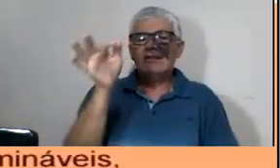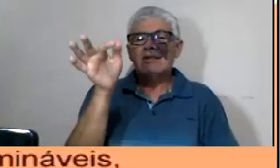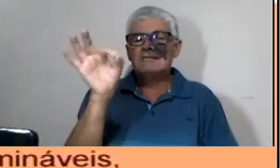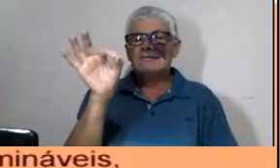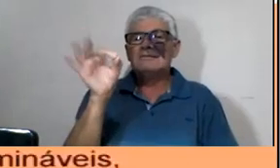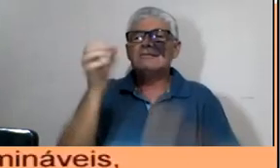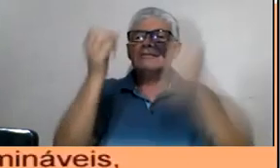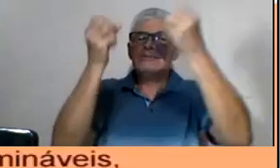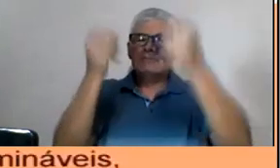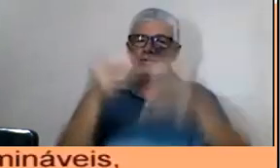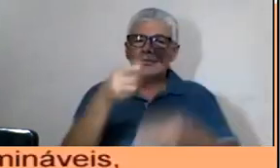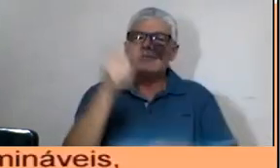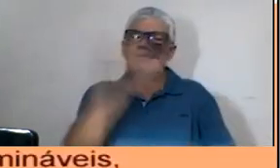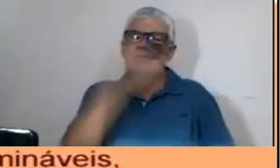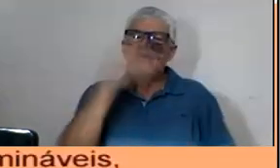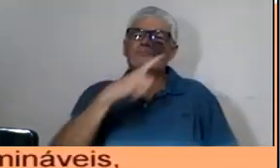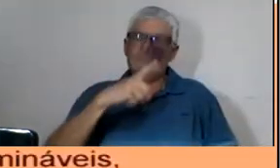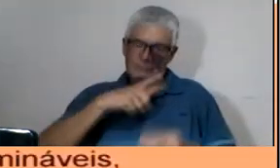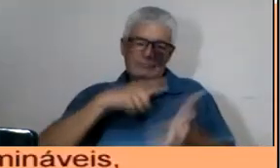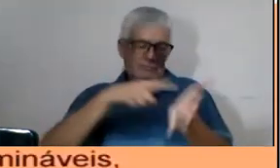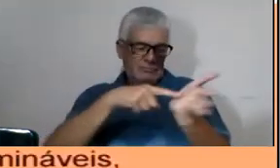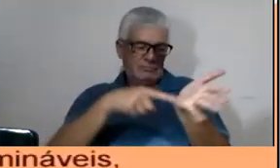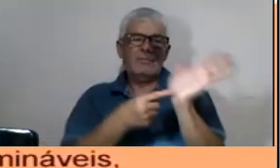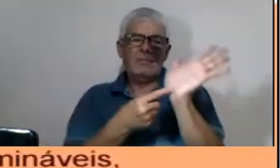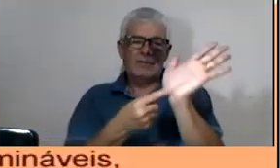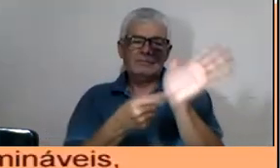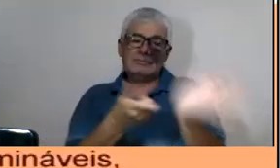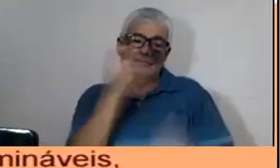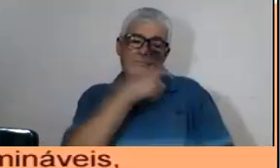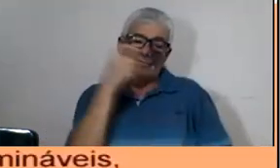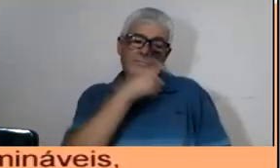bem também, gente, porque quando o Ciro liberou o pessoal para essa